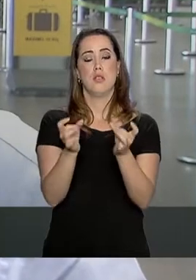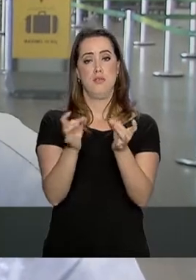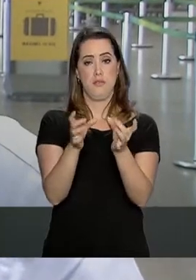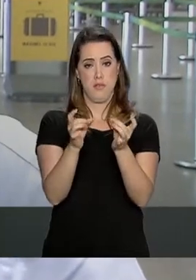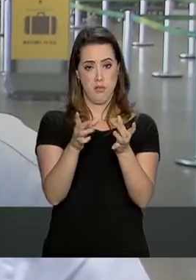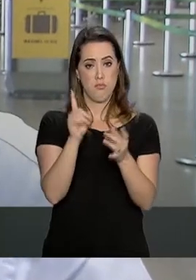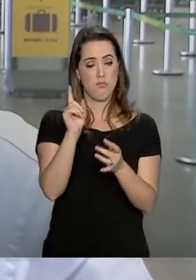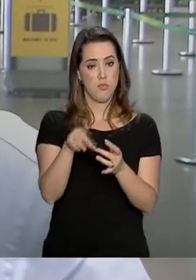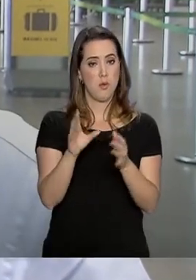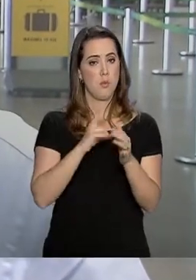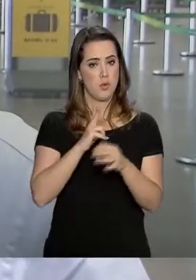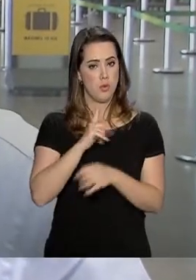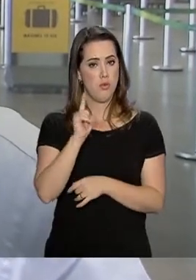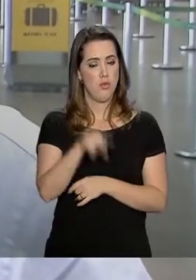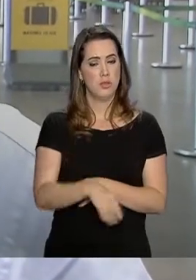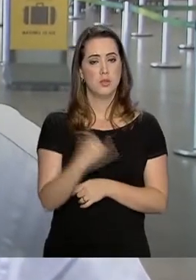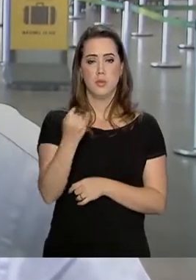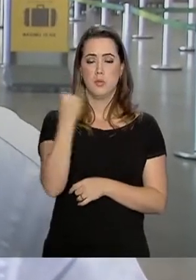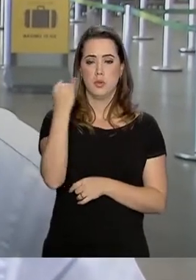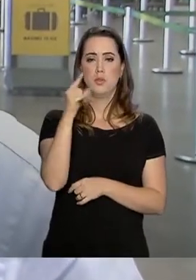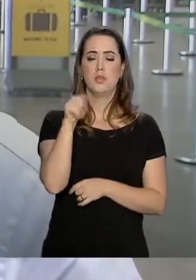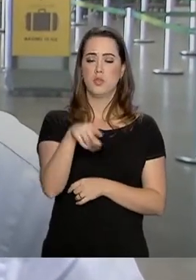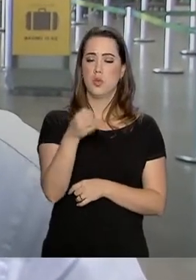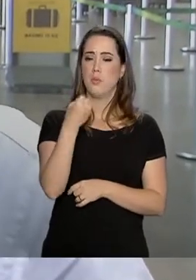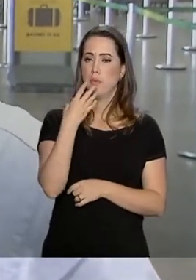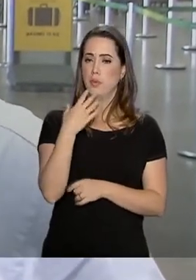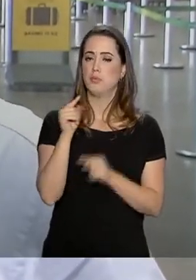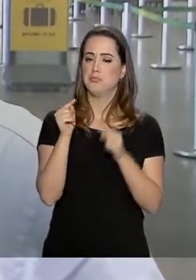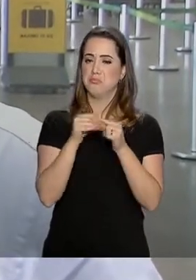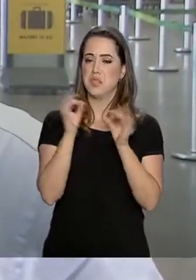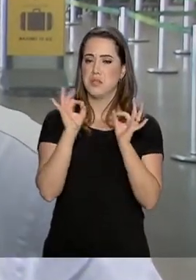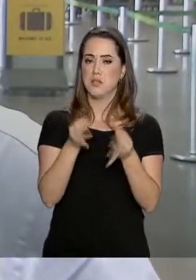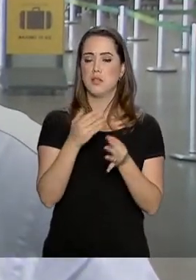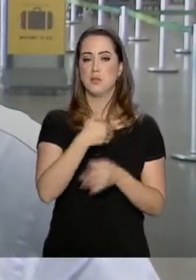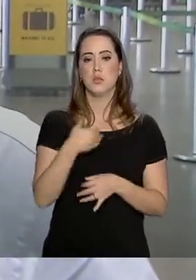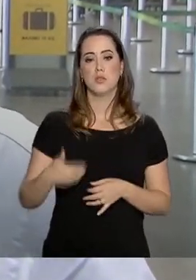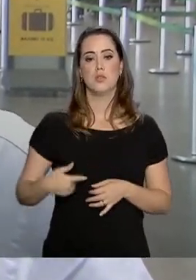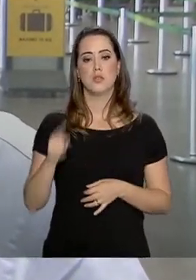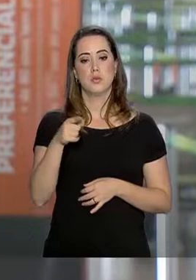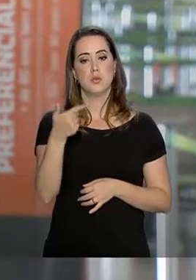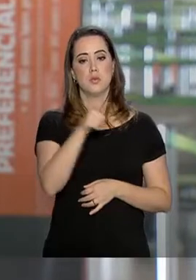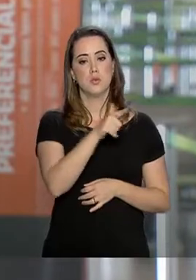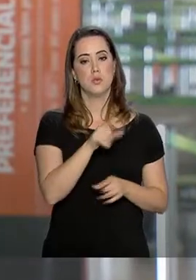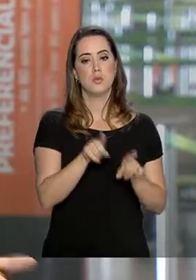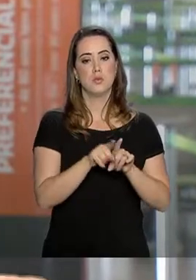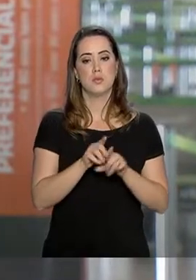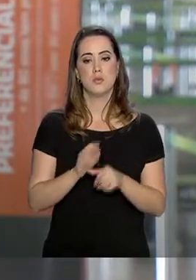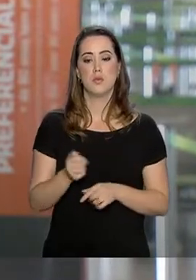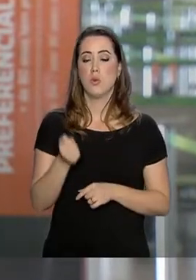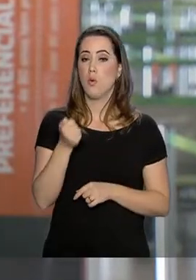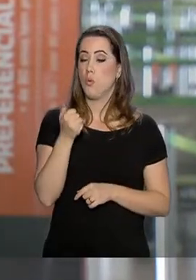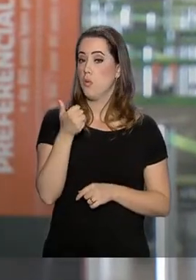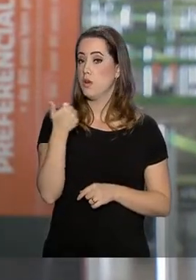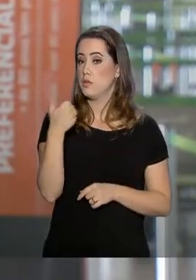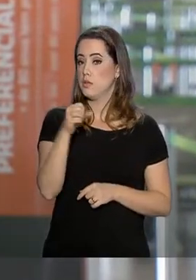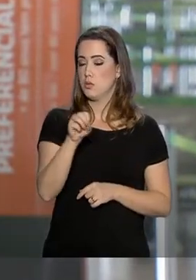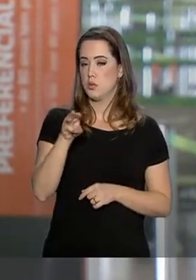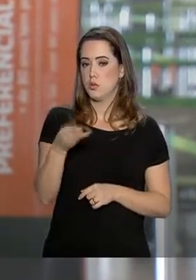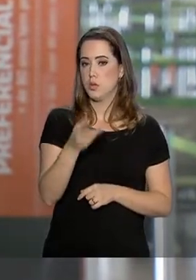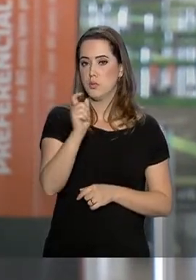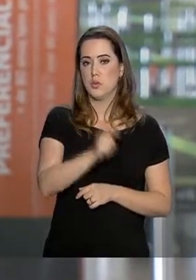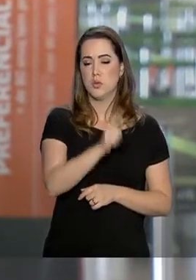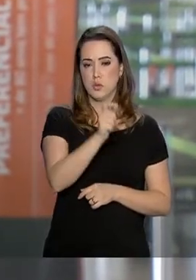privada foi um tremendo acerto do governo. Eu acho que se seguir esse caminho vai ser muito bom nos outros também. Quase 18 milhões